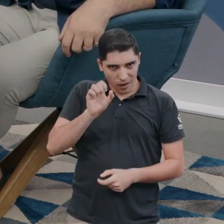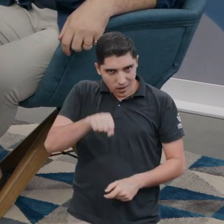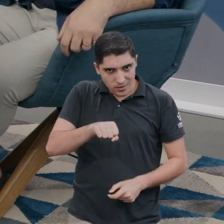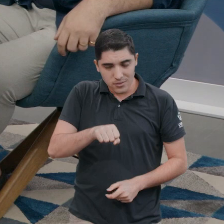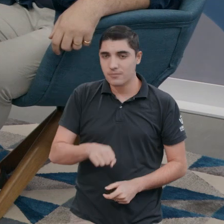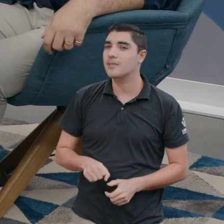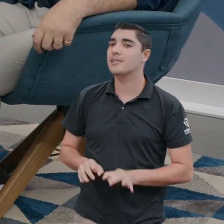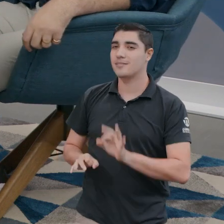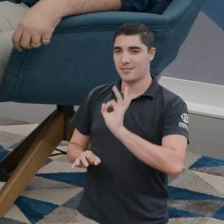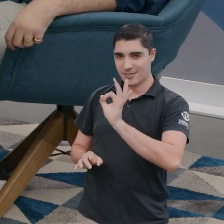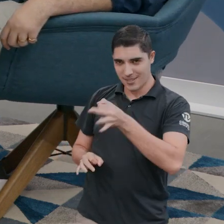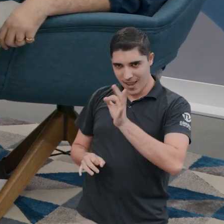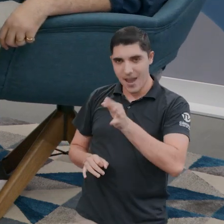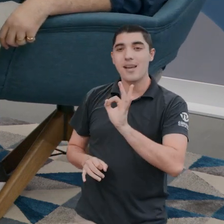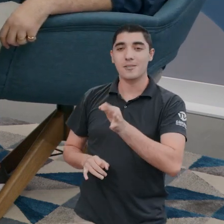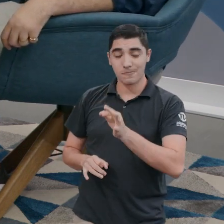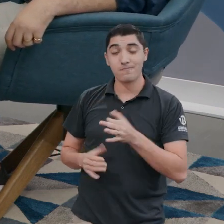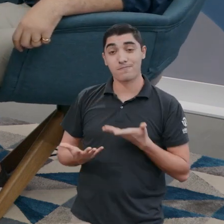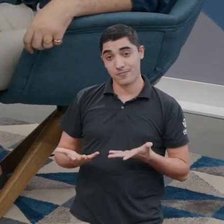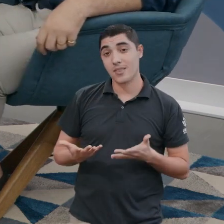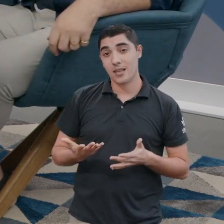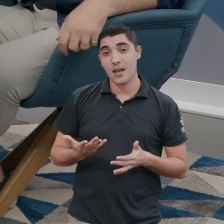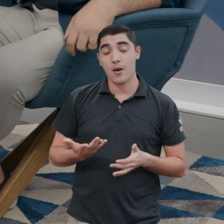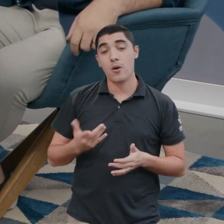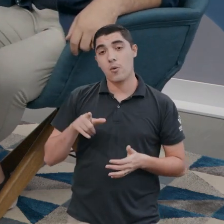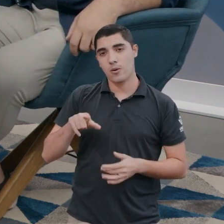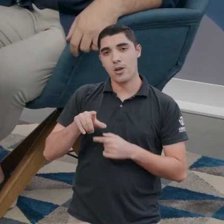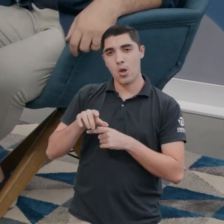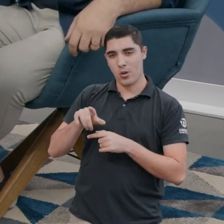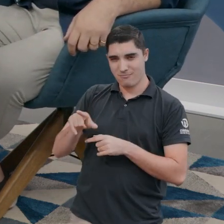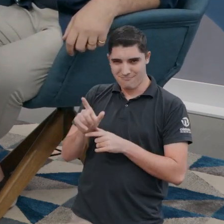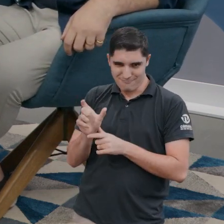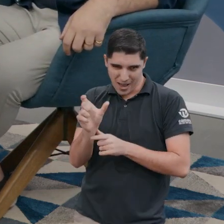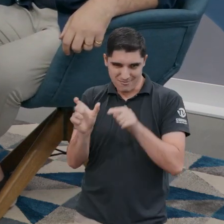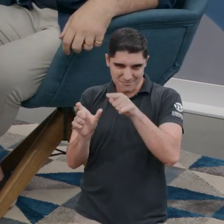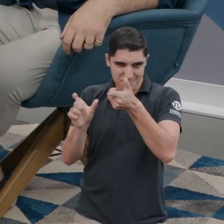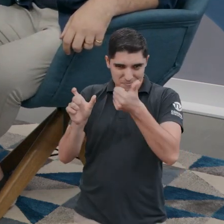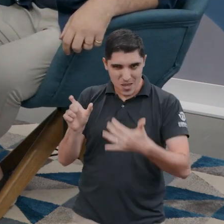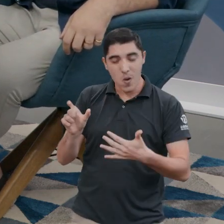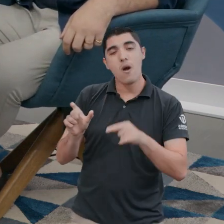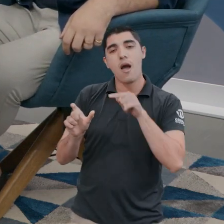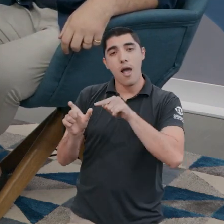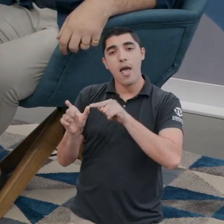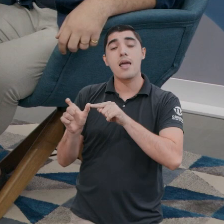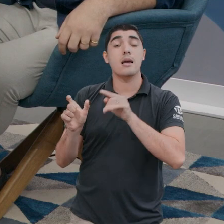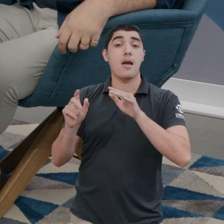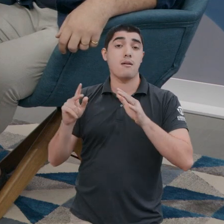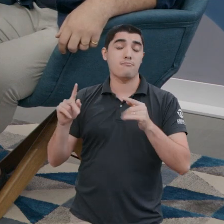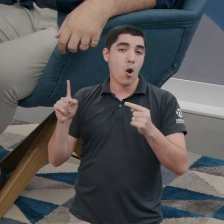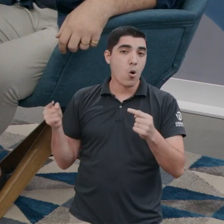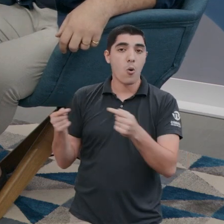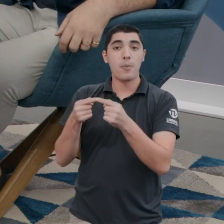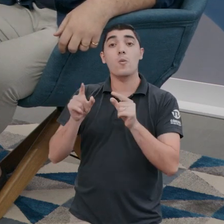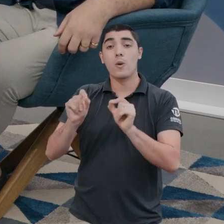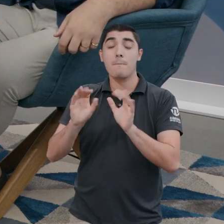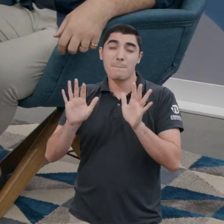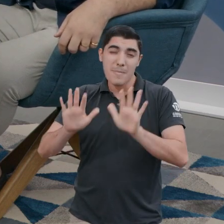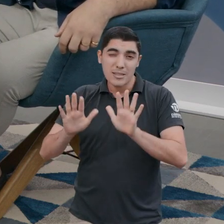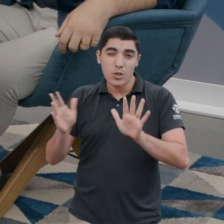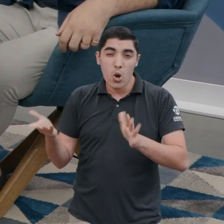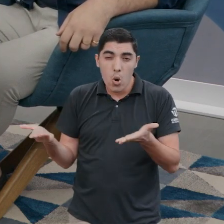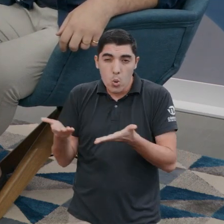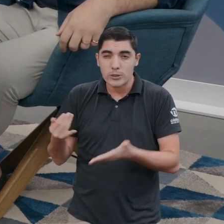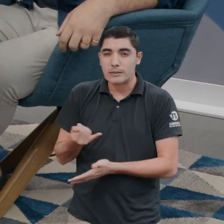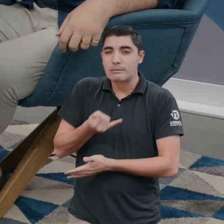entender? Exatamente. Eu acho que isso, o slow fashion, ele se contrapõe ao fast fashion e hoje,